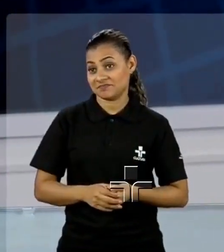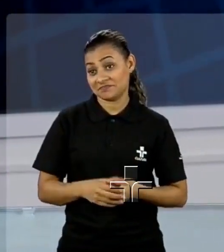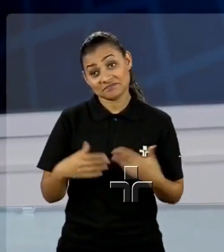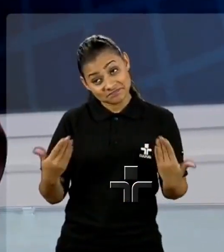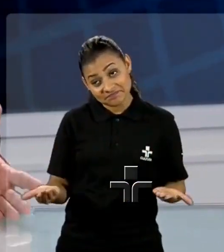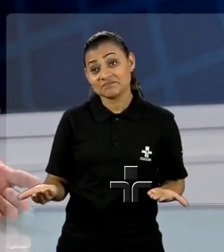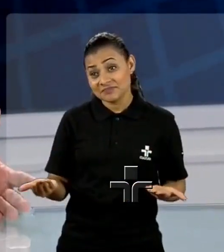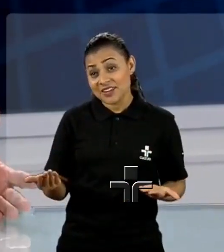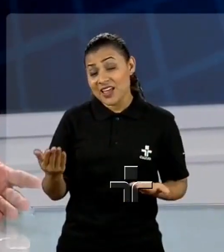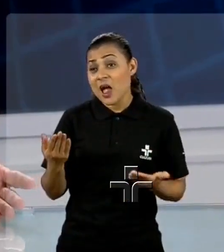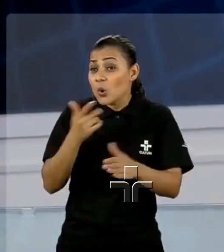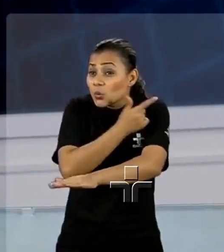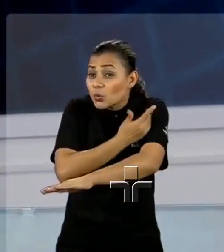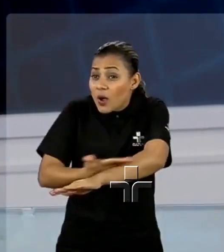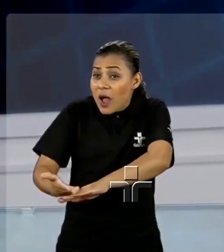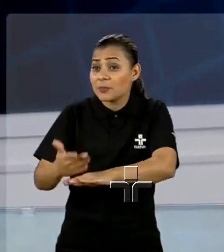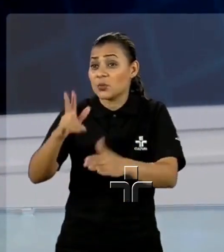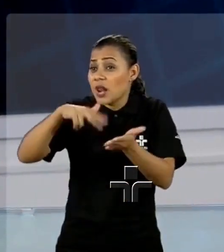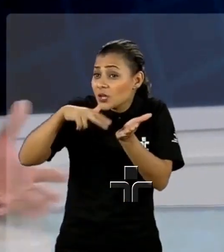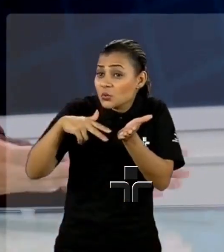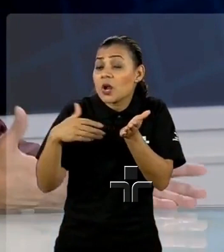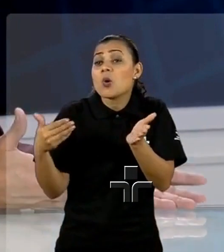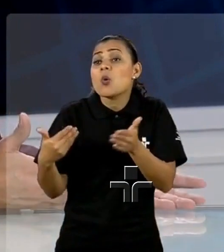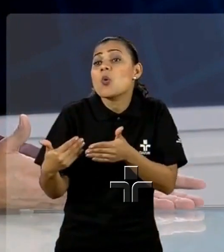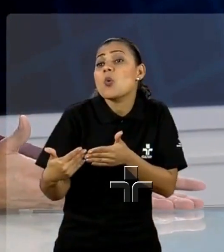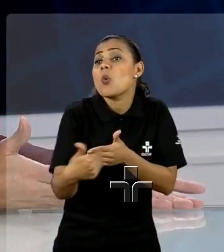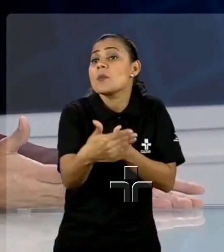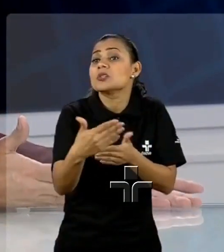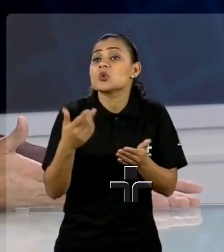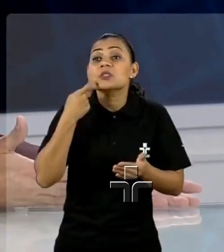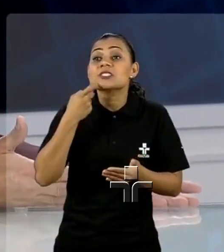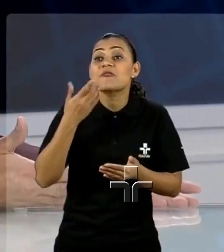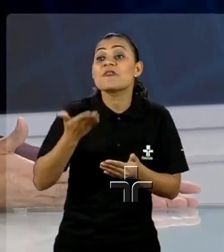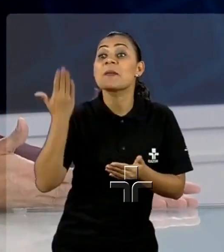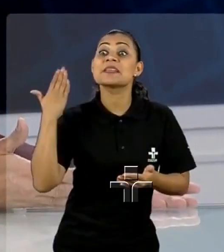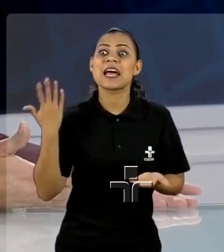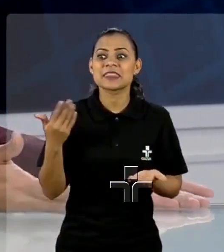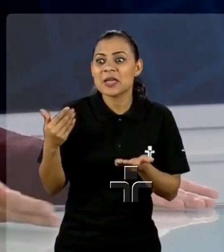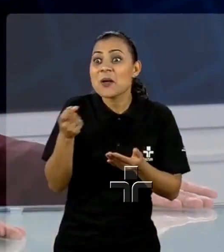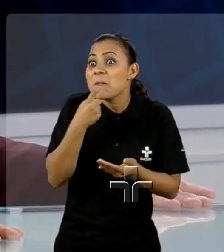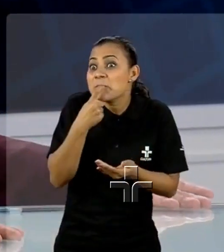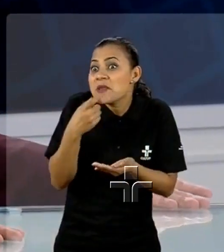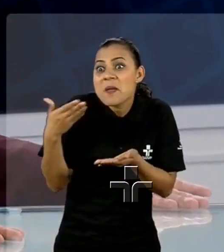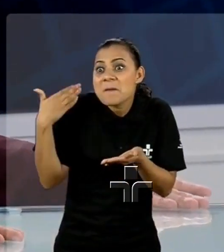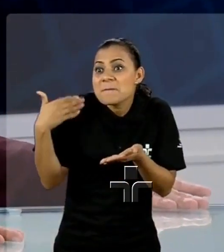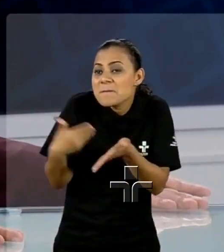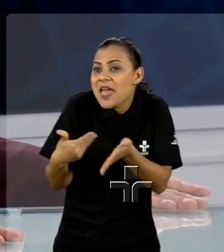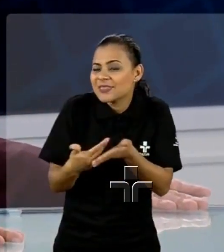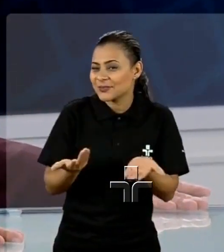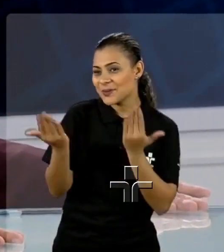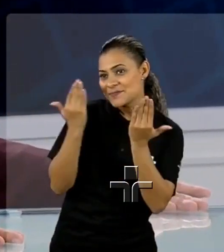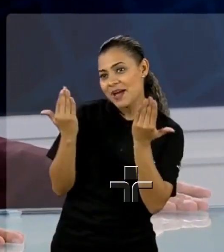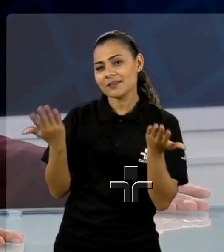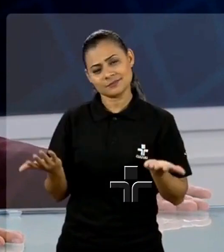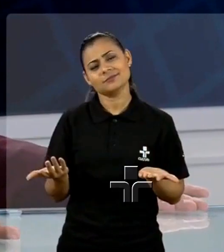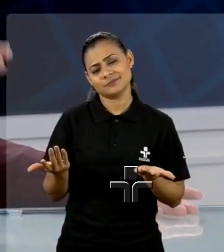convenhamos, o hábito de leitura é um hábito que começou sexta-feira passada na humanidade, se você fizer uma analogia com a história da